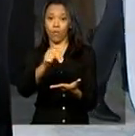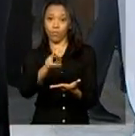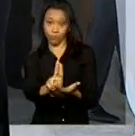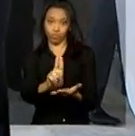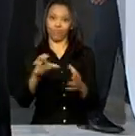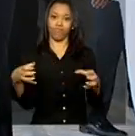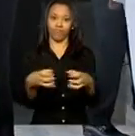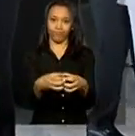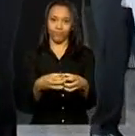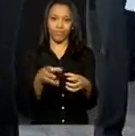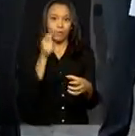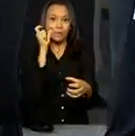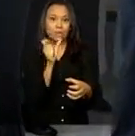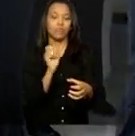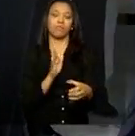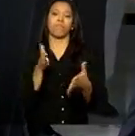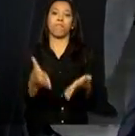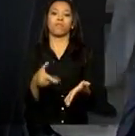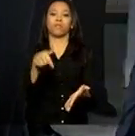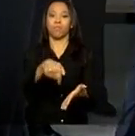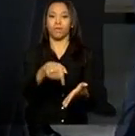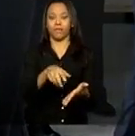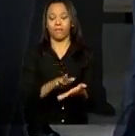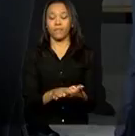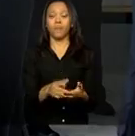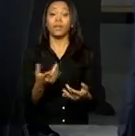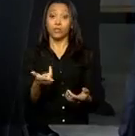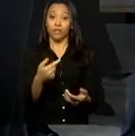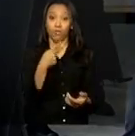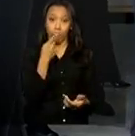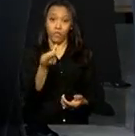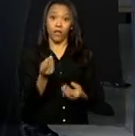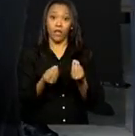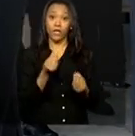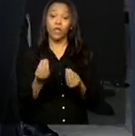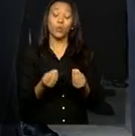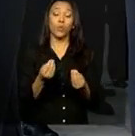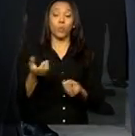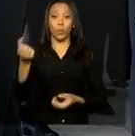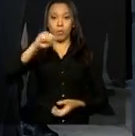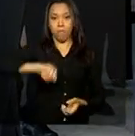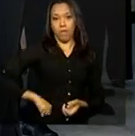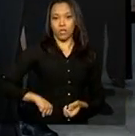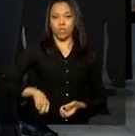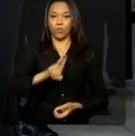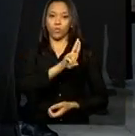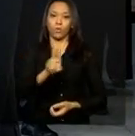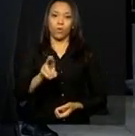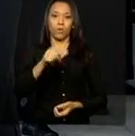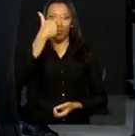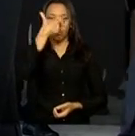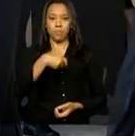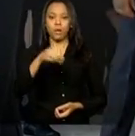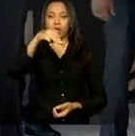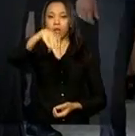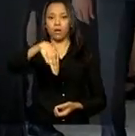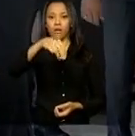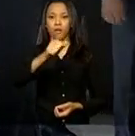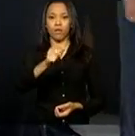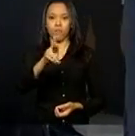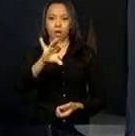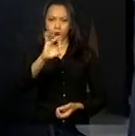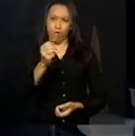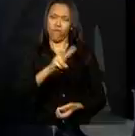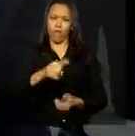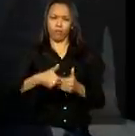ver qual a intensidade que o embaixador Mauro Vieira vai dar a esse elemento dentro da nossa política externa com o passar